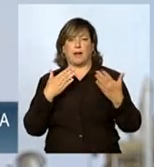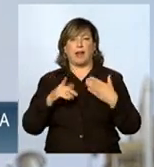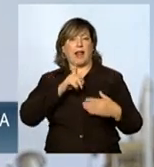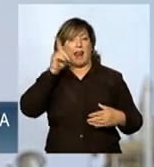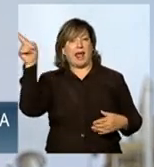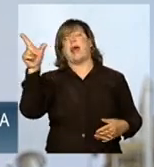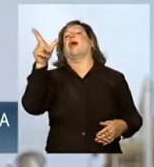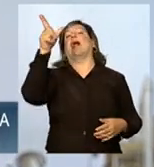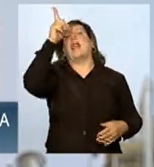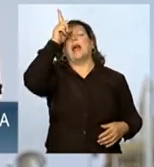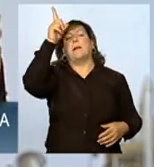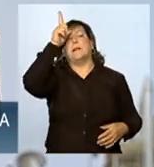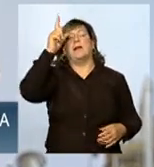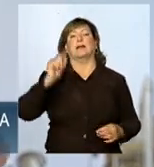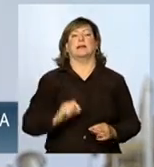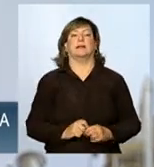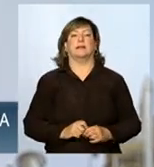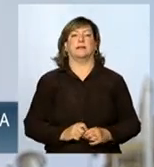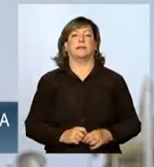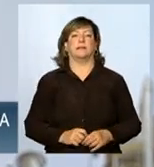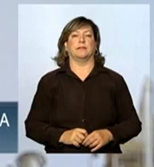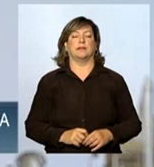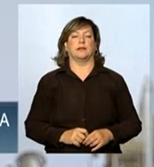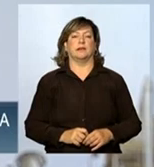na Alemanha com